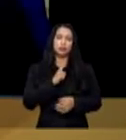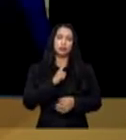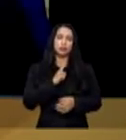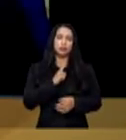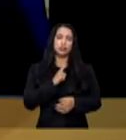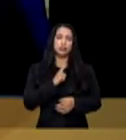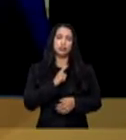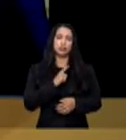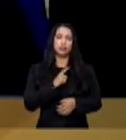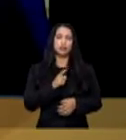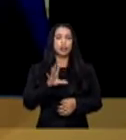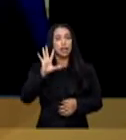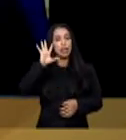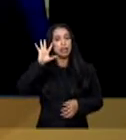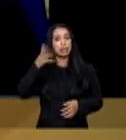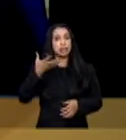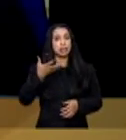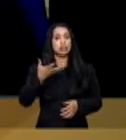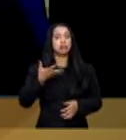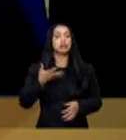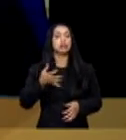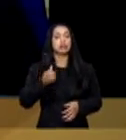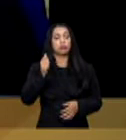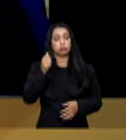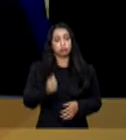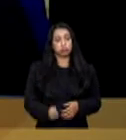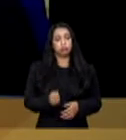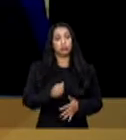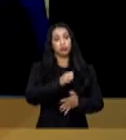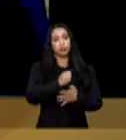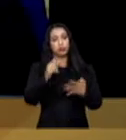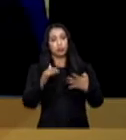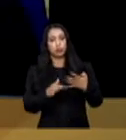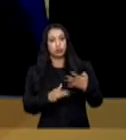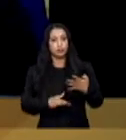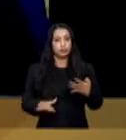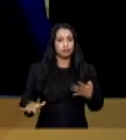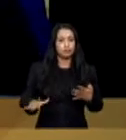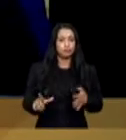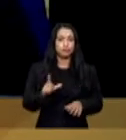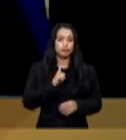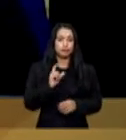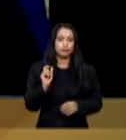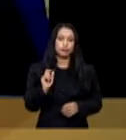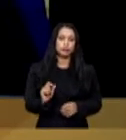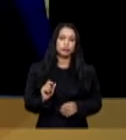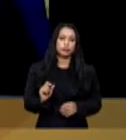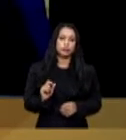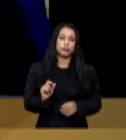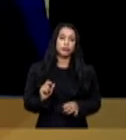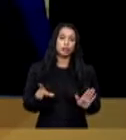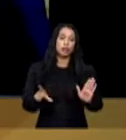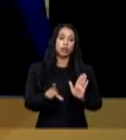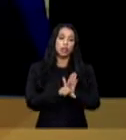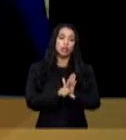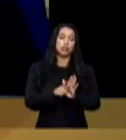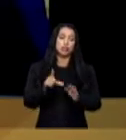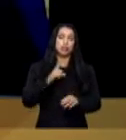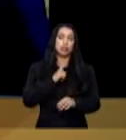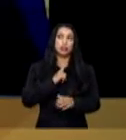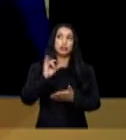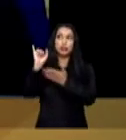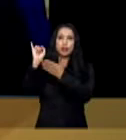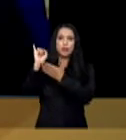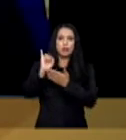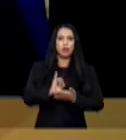da prestação jurisdicional. Nos dias correntes, o legislador brasileiro tipificou a conduta de importar